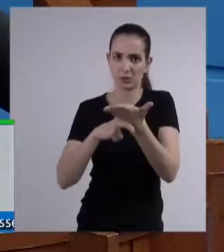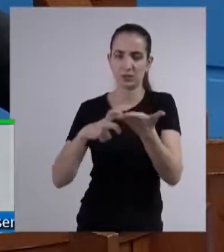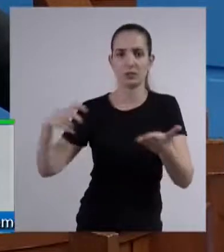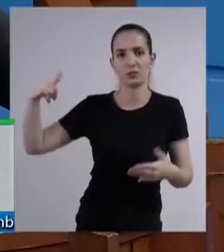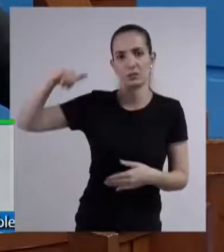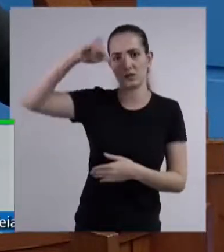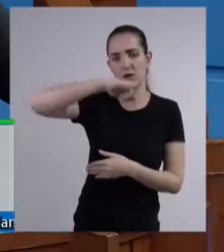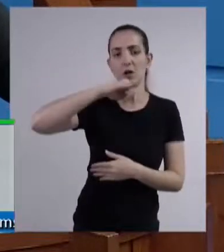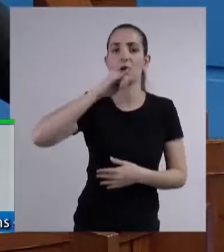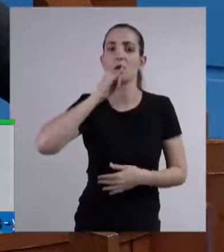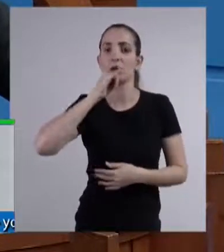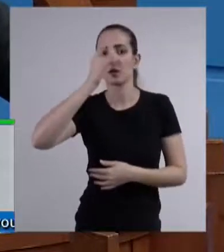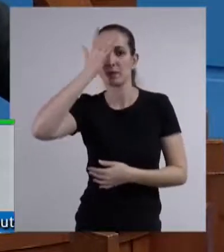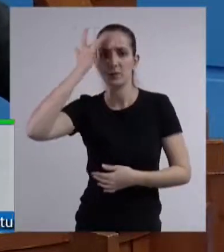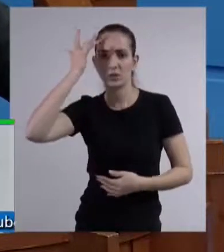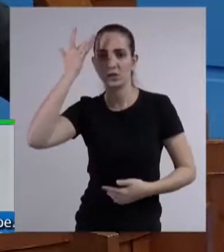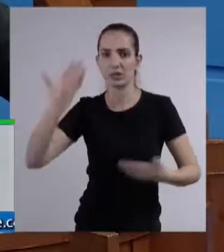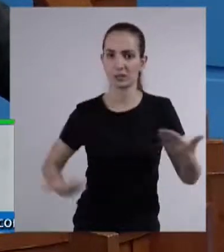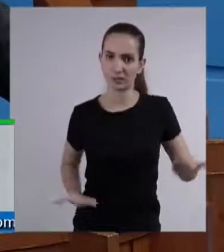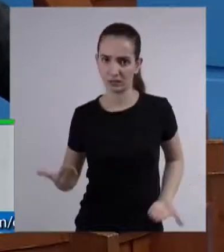Empregada doméstica